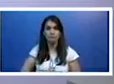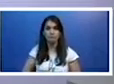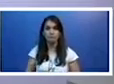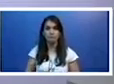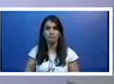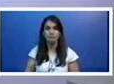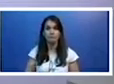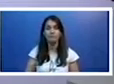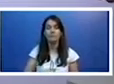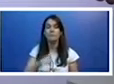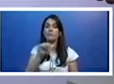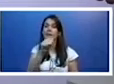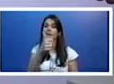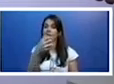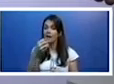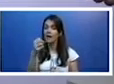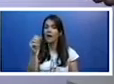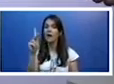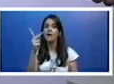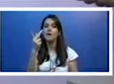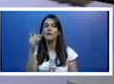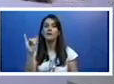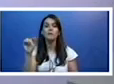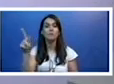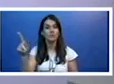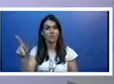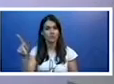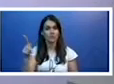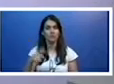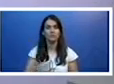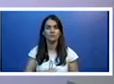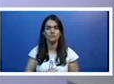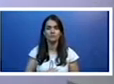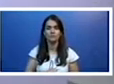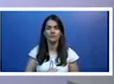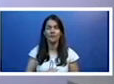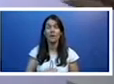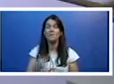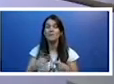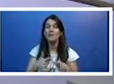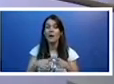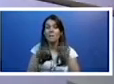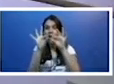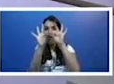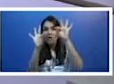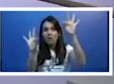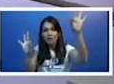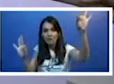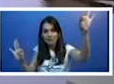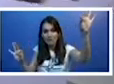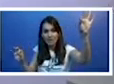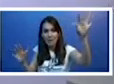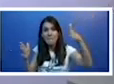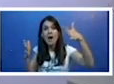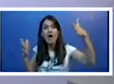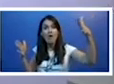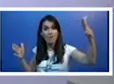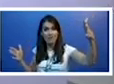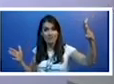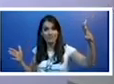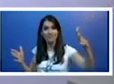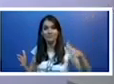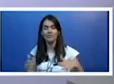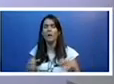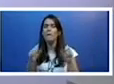10 é a hipotenusa, que ele é o maior ângulo do triângulo retângulo. Quem tem mais dificuldade pode fazer